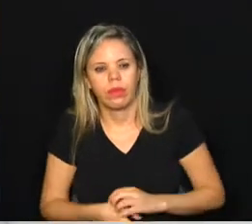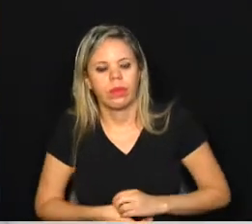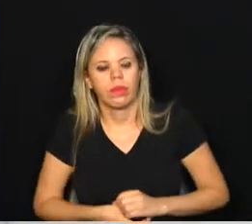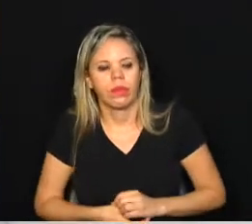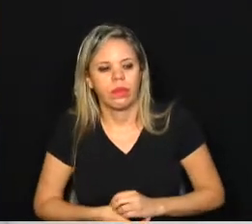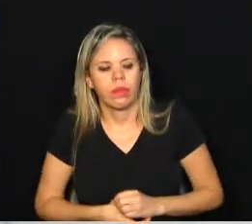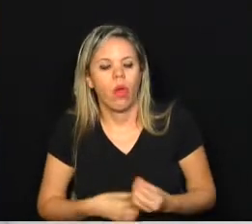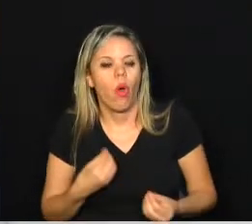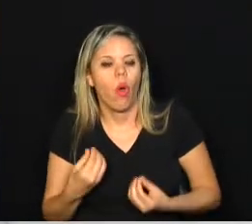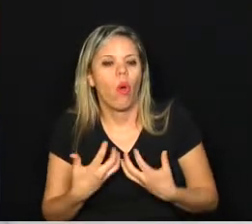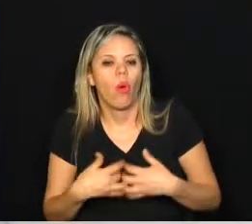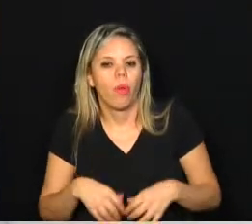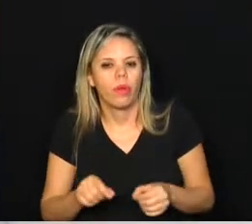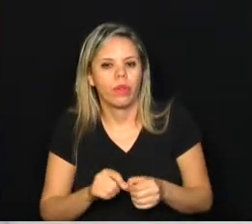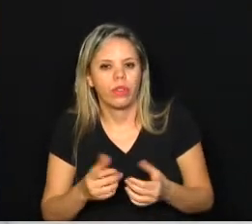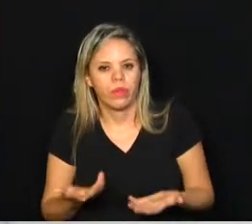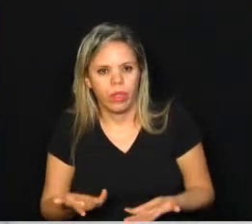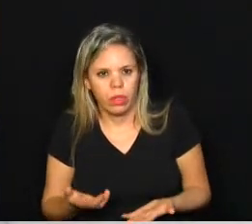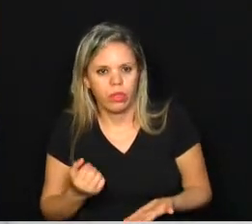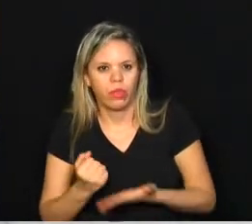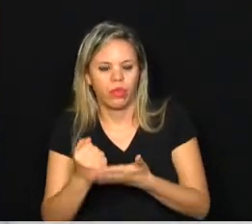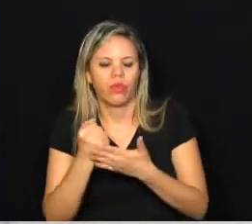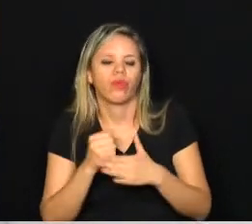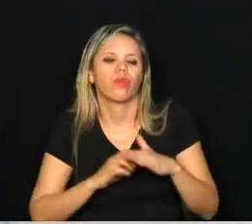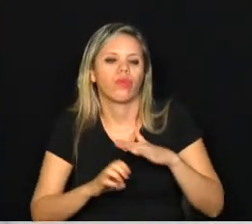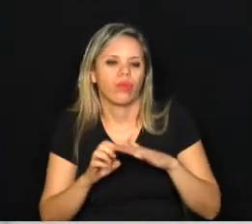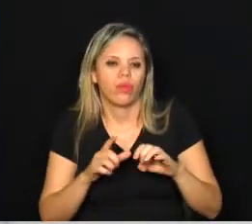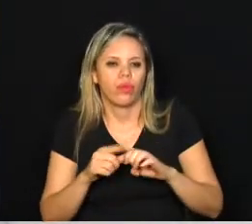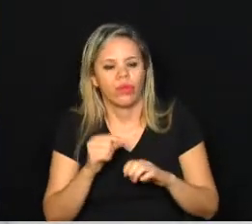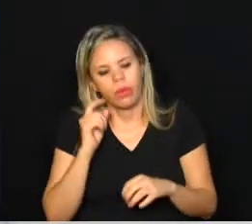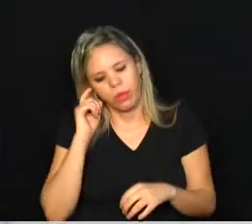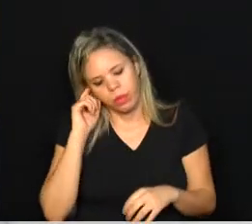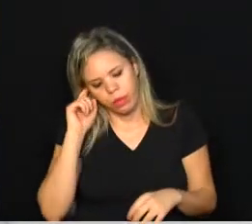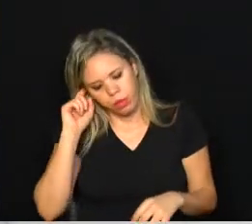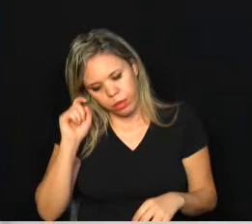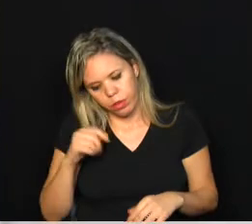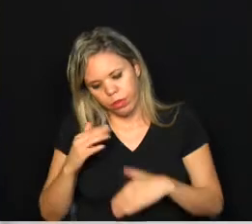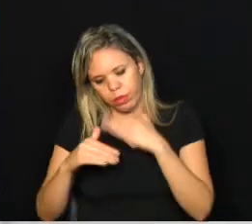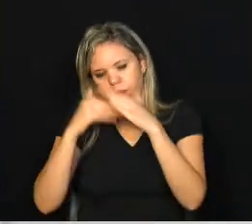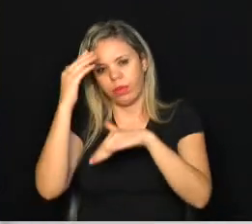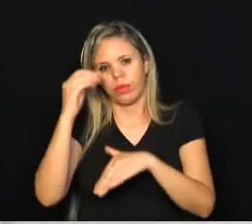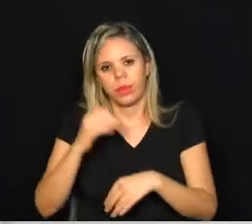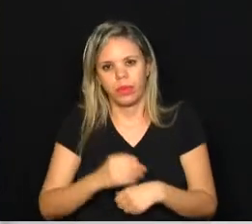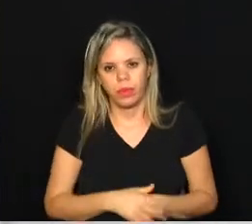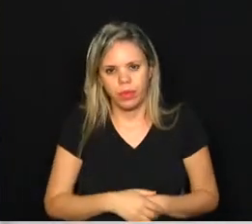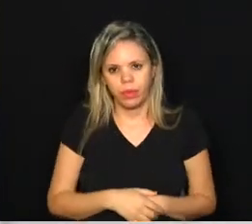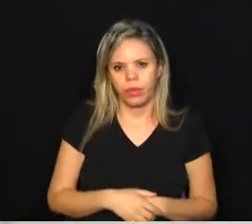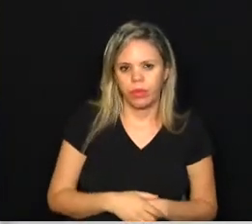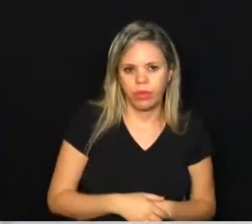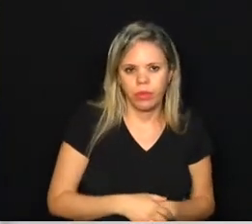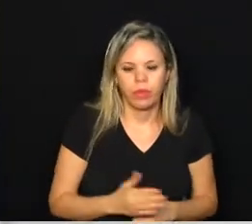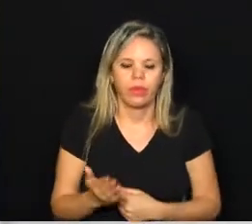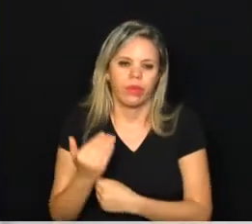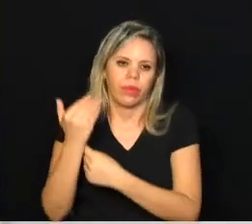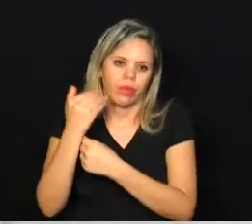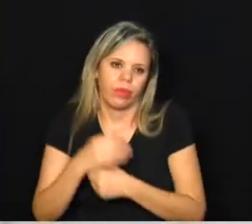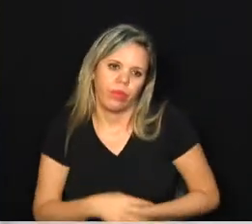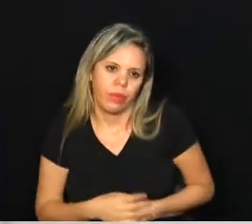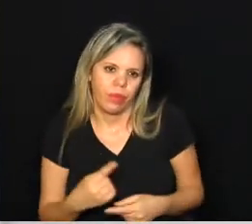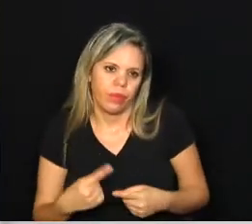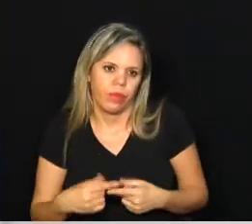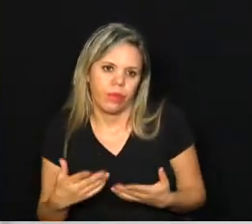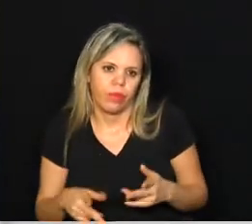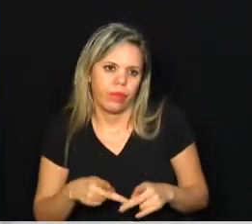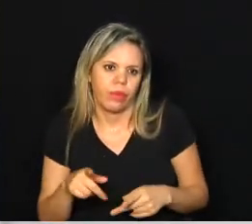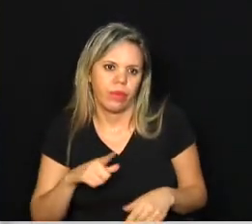Como é que a gente faz para ajudar essas pequenas empresas a se desenvolverem com o uso de tecnologia? Porque aqueles que